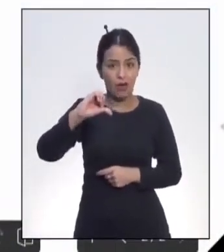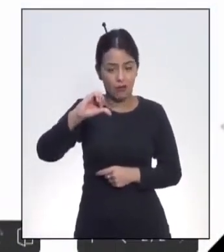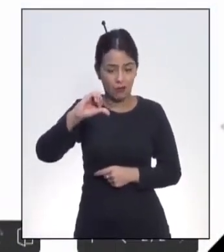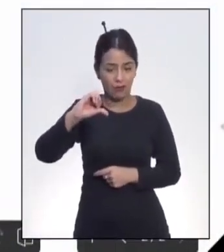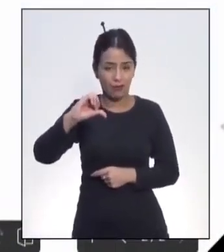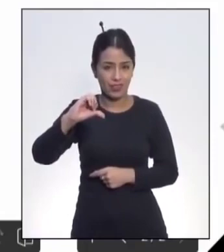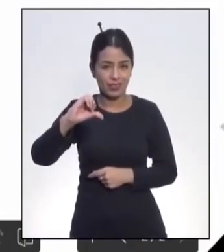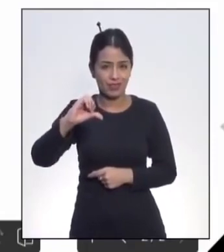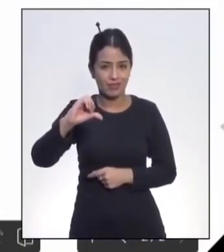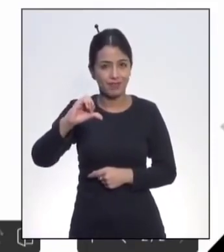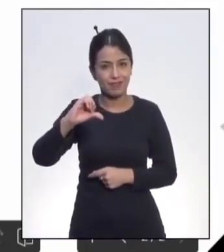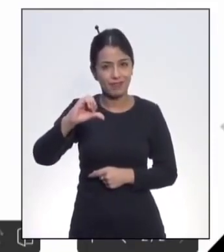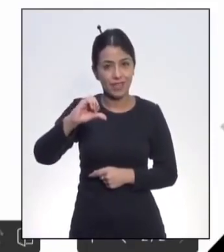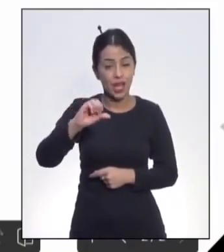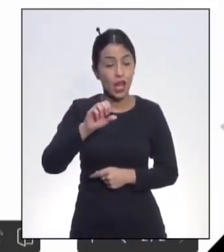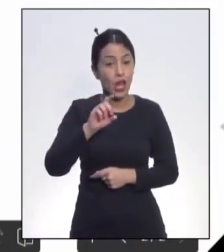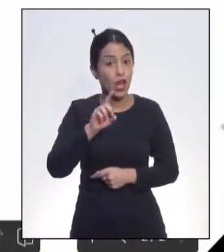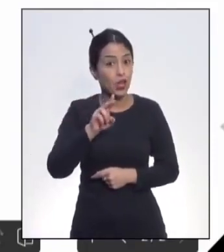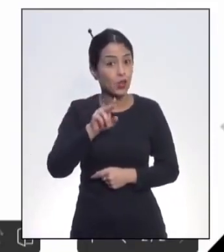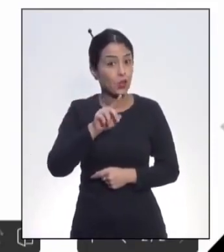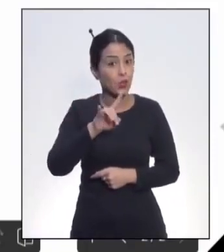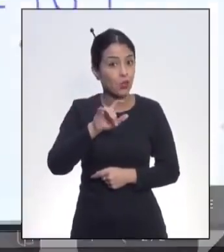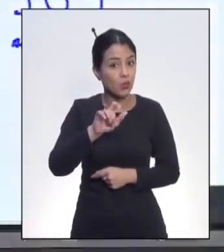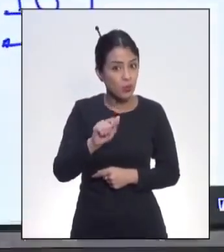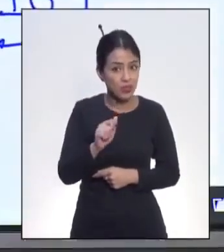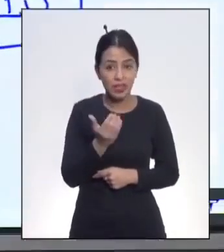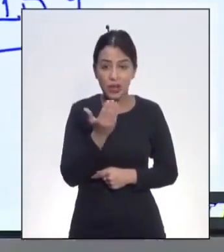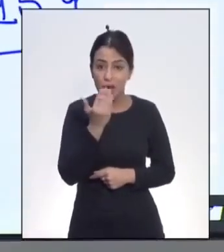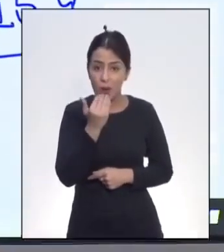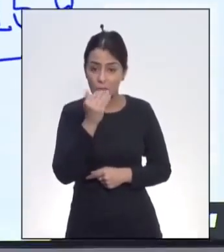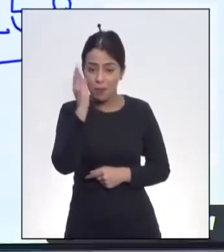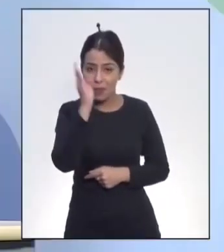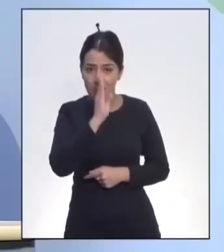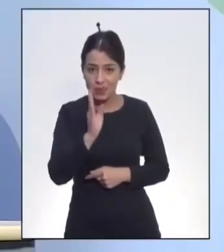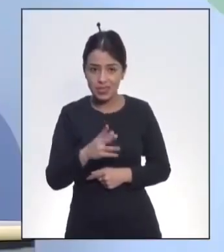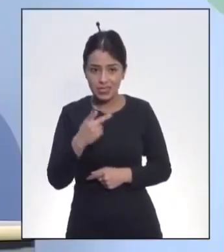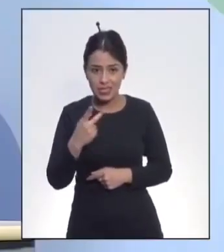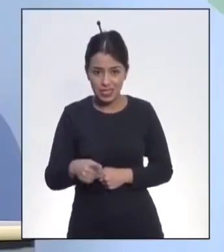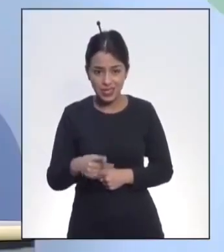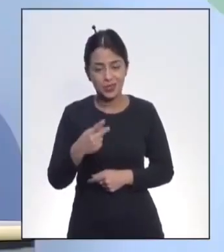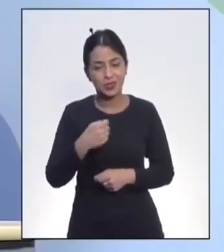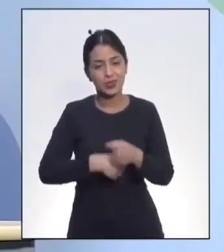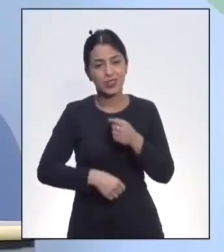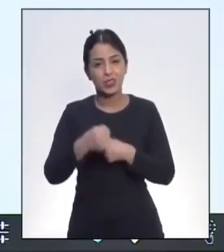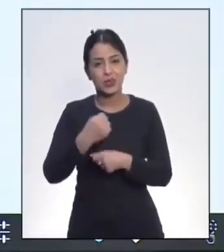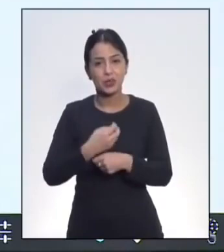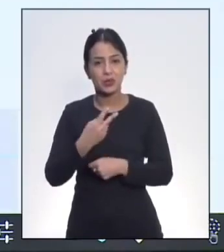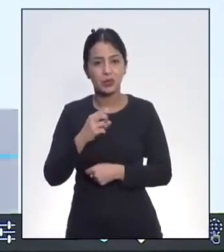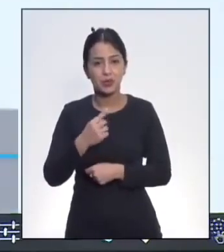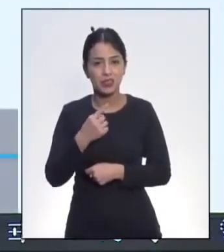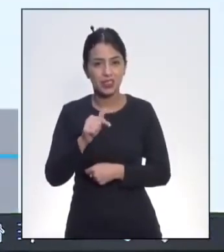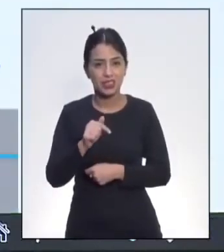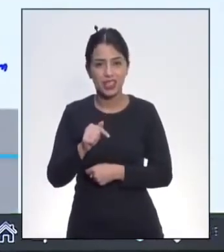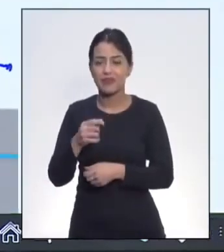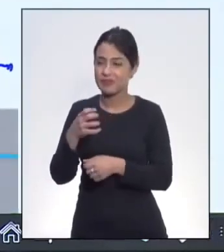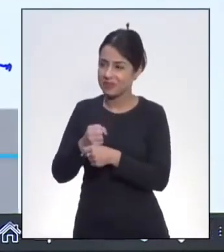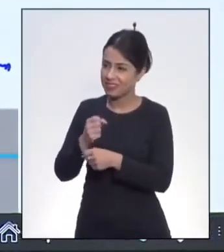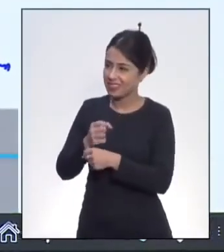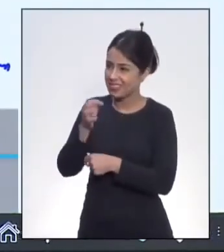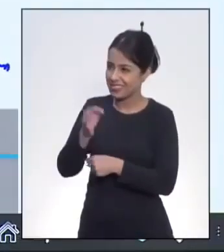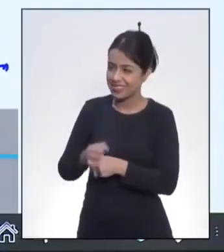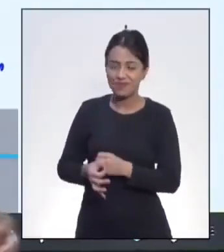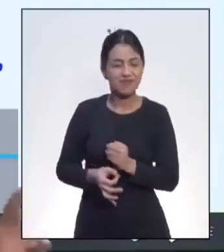ovos consumidos pelos brasileiros em 2017. A conta está certinha. É isso? Então, é assim, ninguém fala